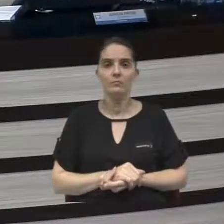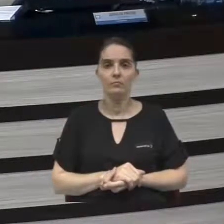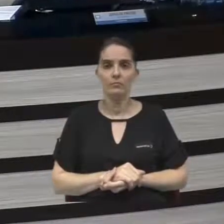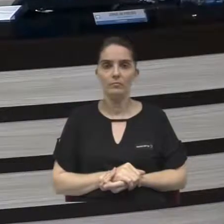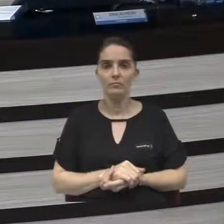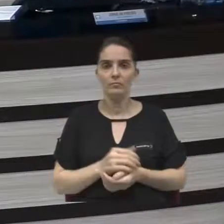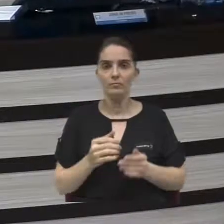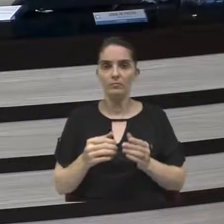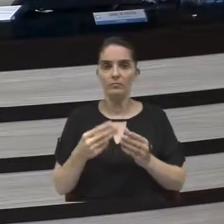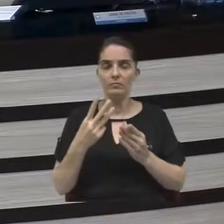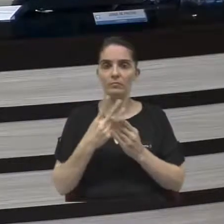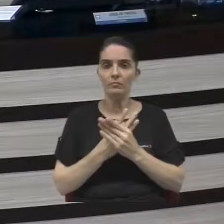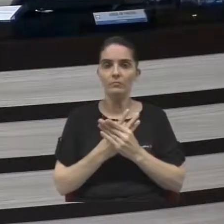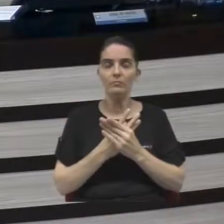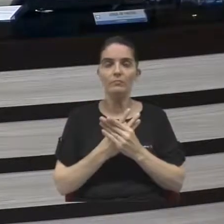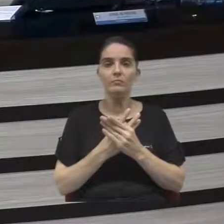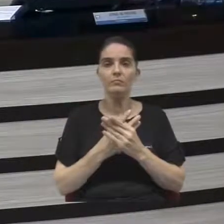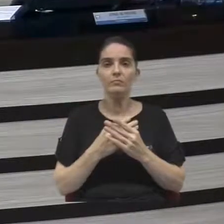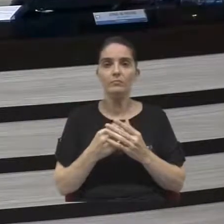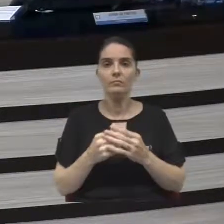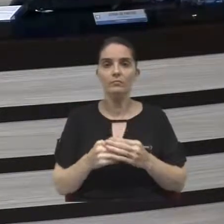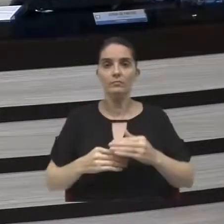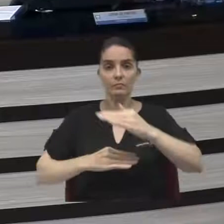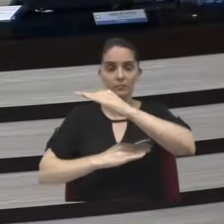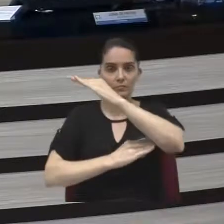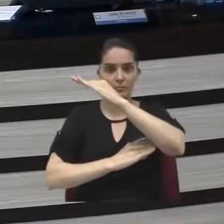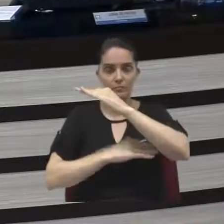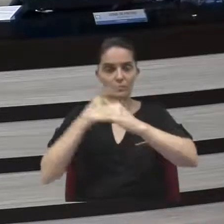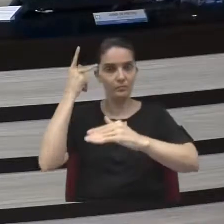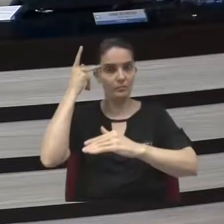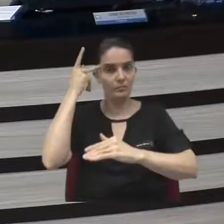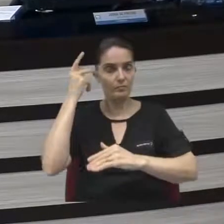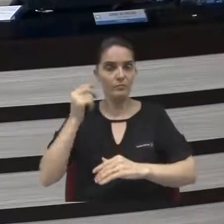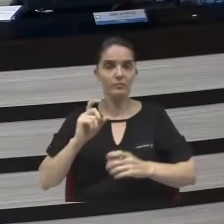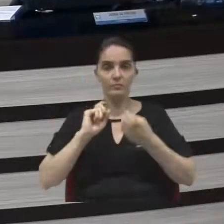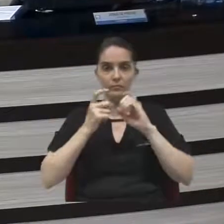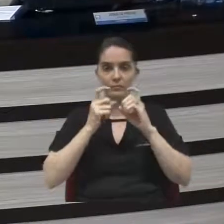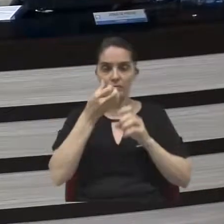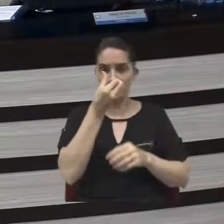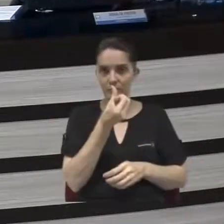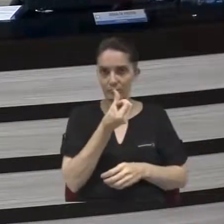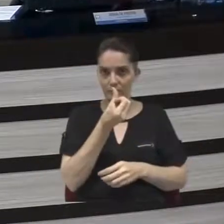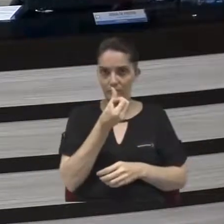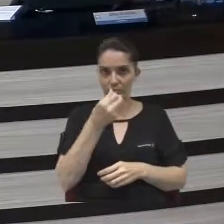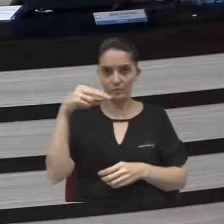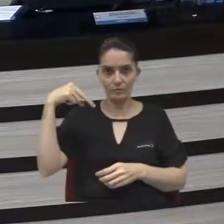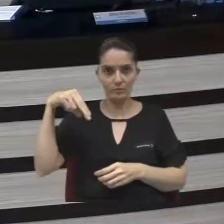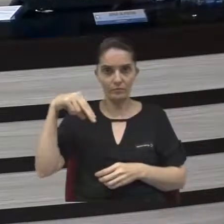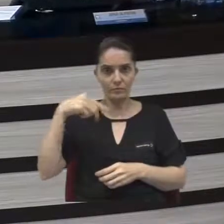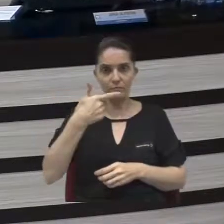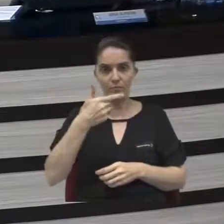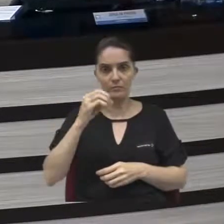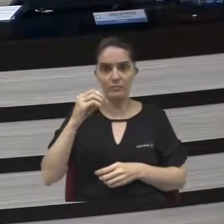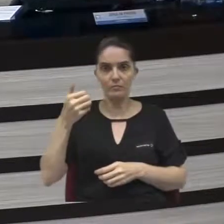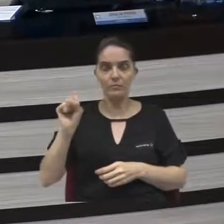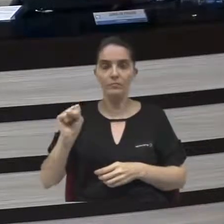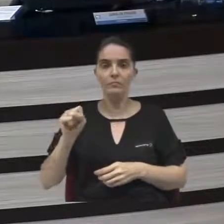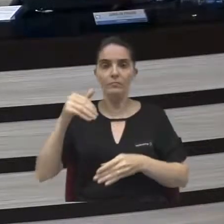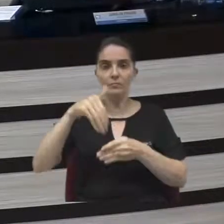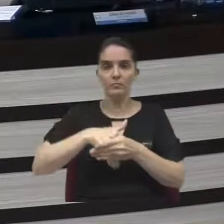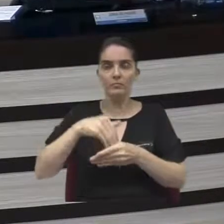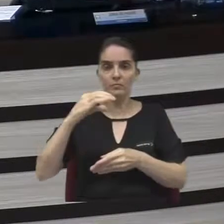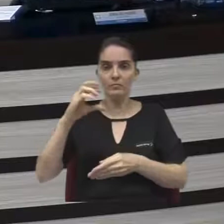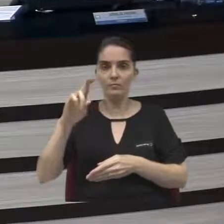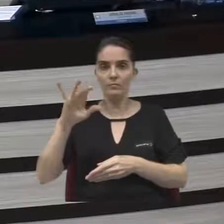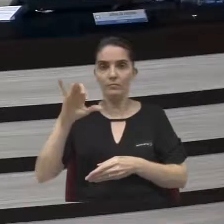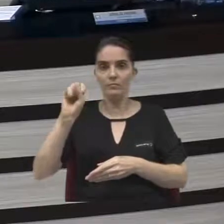Primeira Câmara do Tribunal de Contas do Estado de São Paulo, em sessão do dia 6 de novembro de 2018, pelo voto da conselheira Cristiana